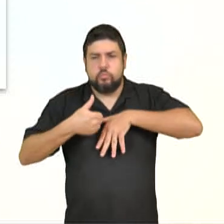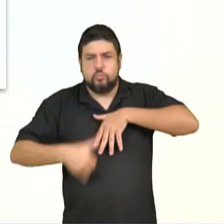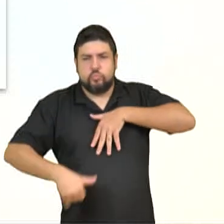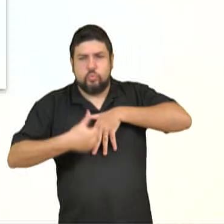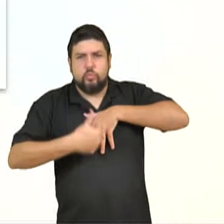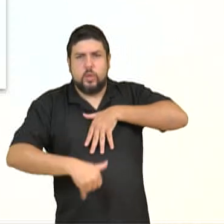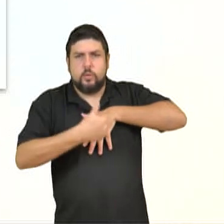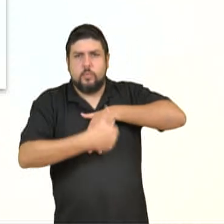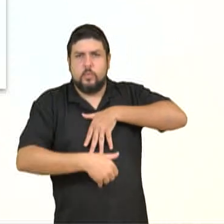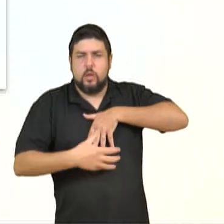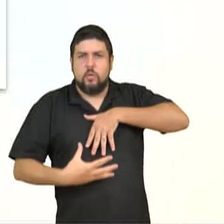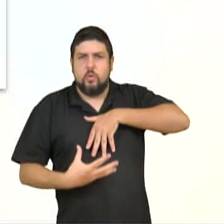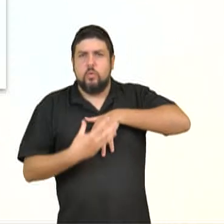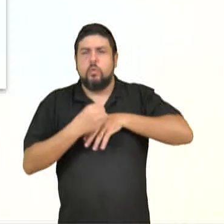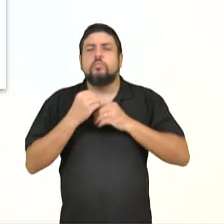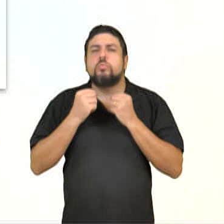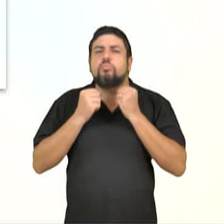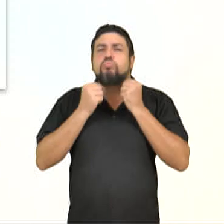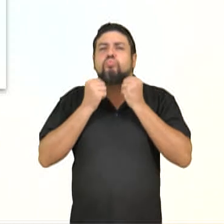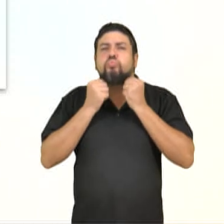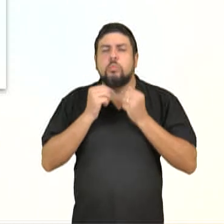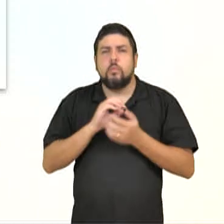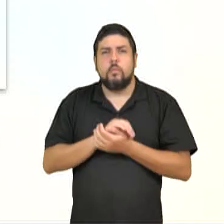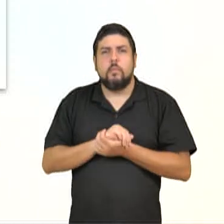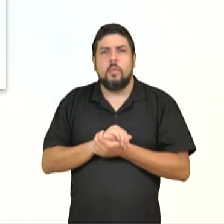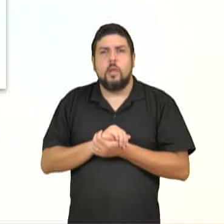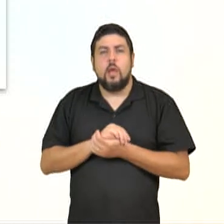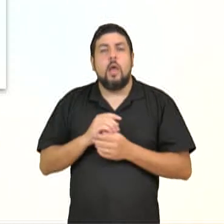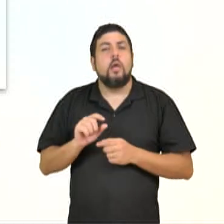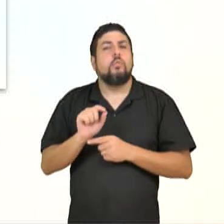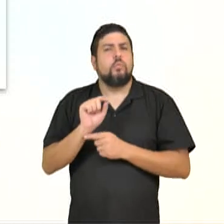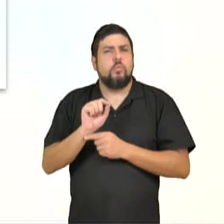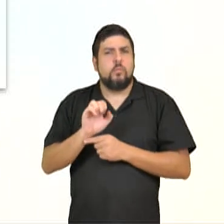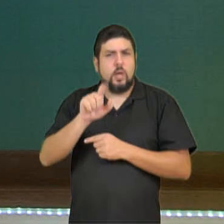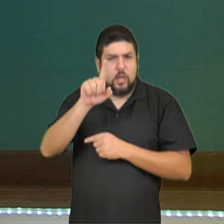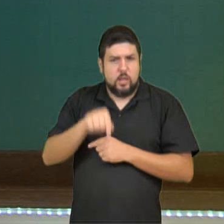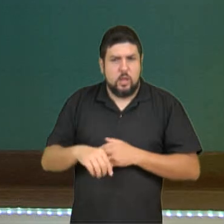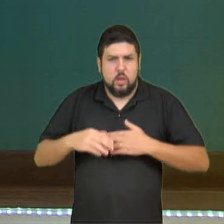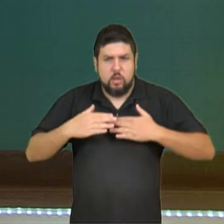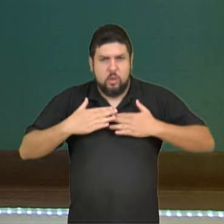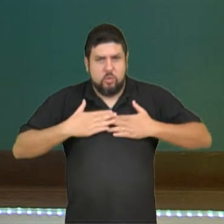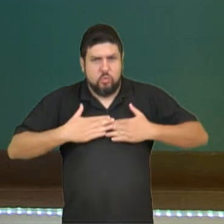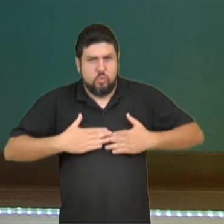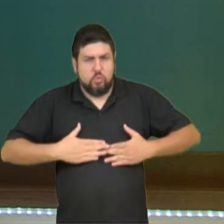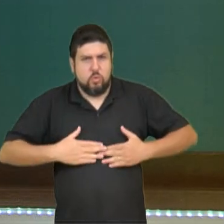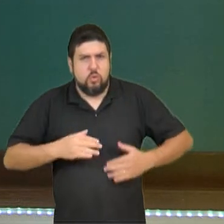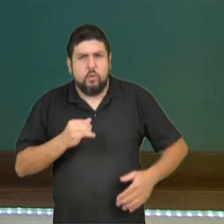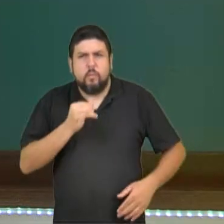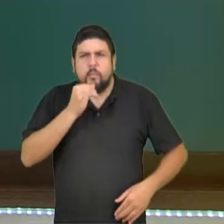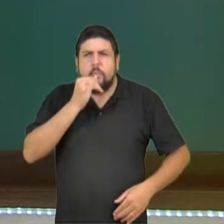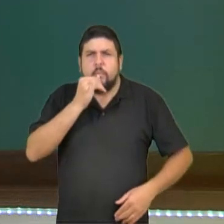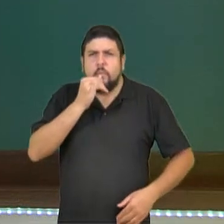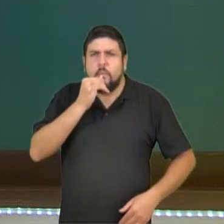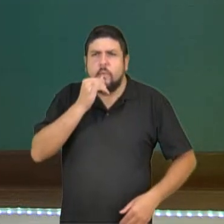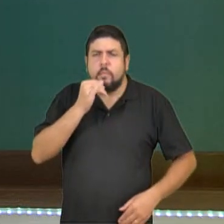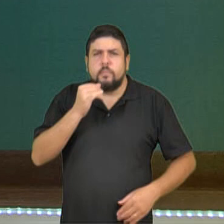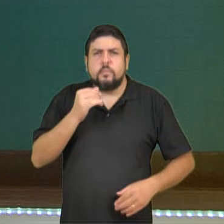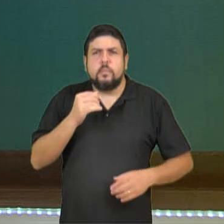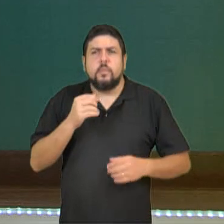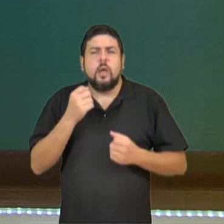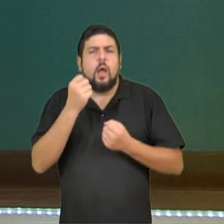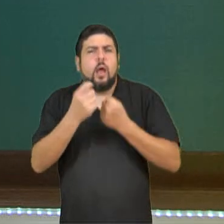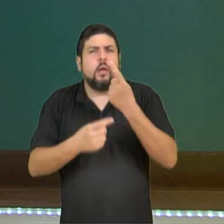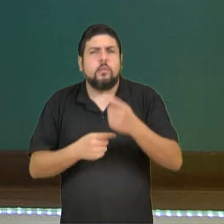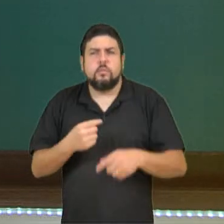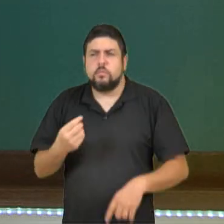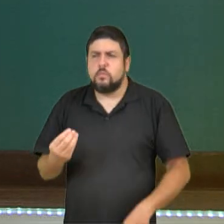bem importante, que é participar das respostas do nosso corpo a materiais estranhos que a gente acaba